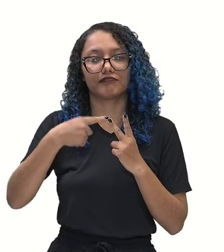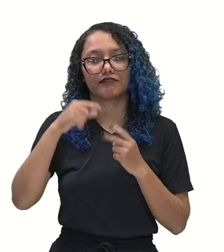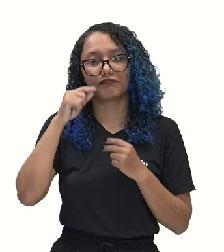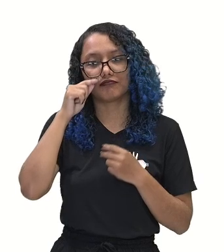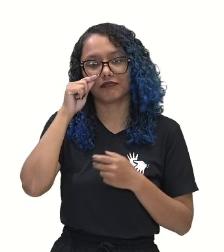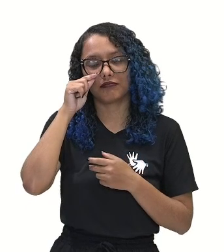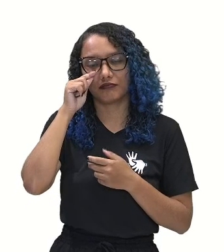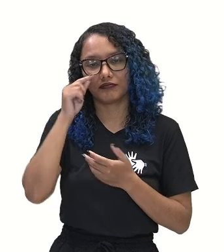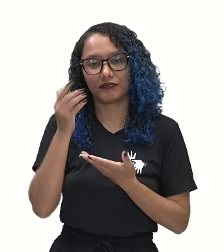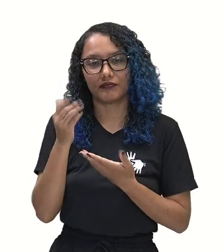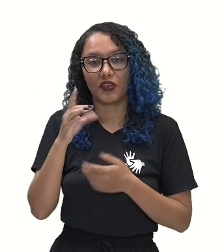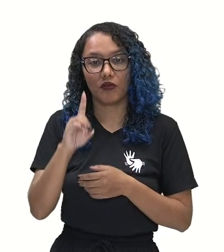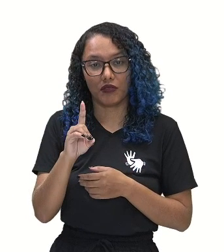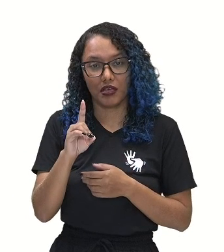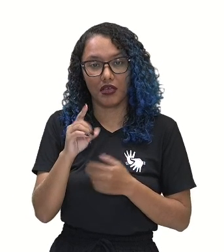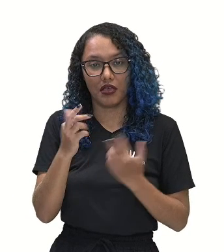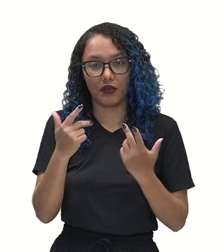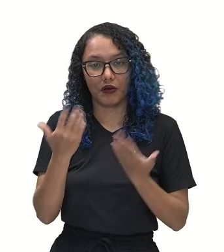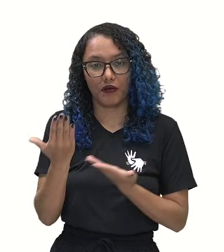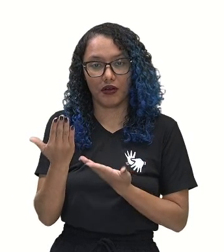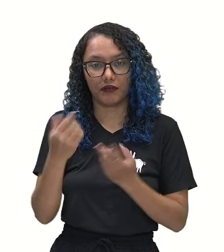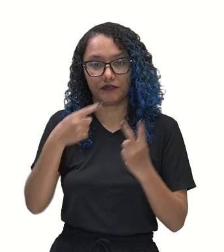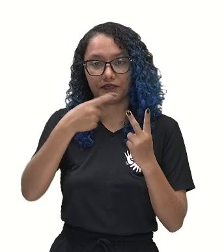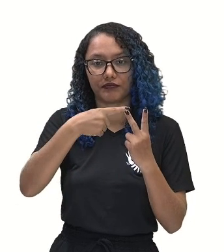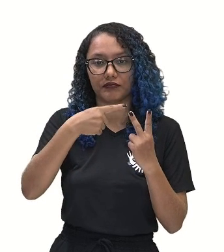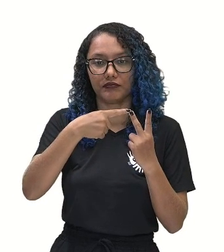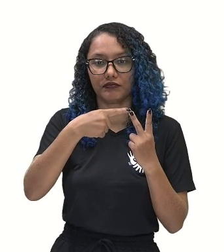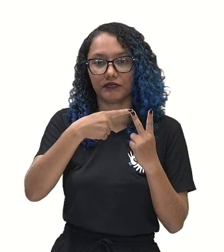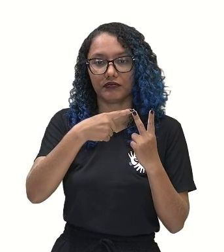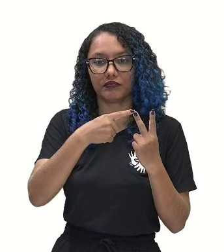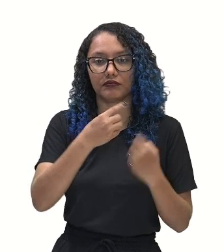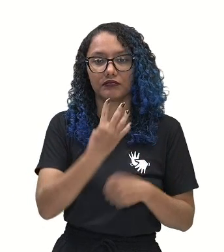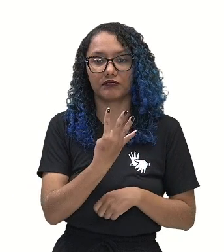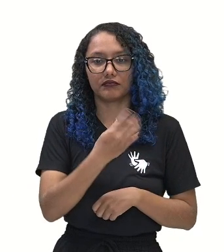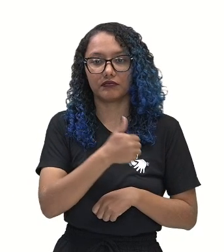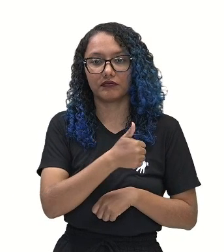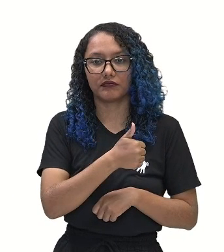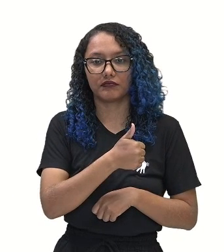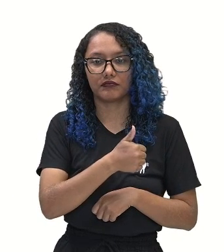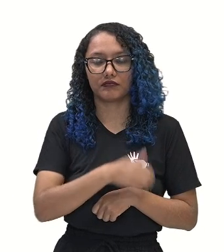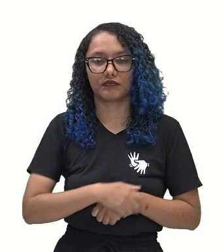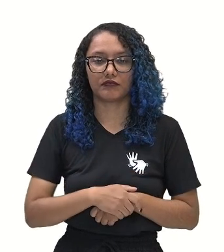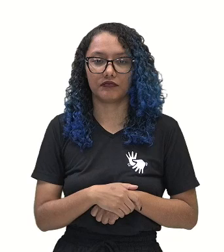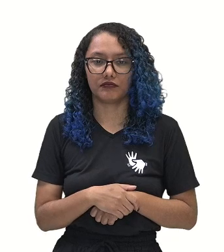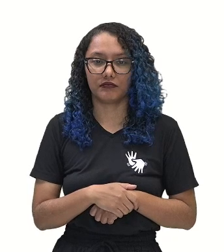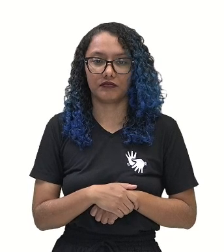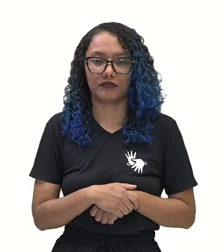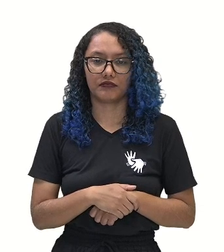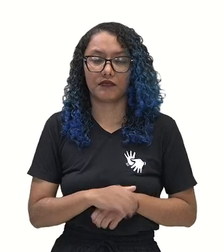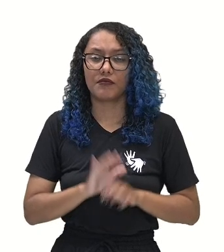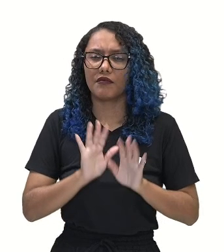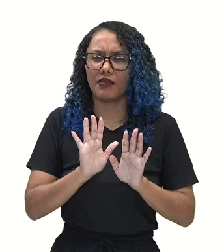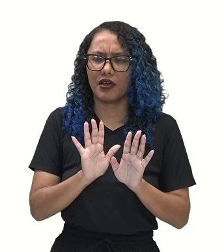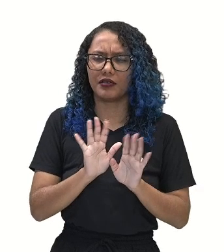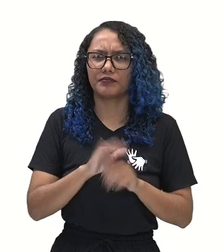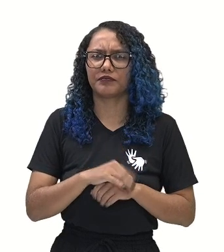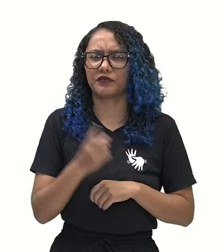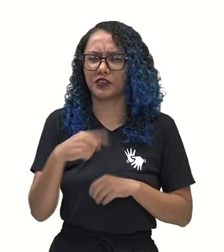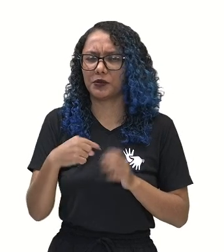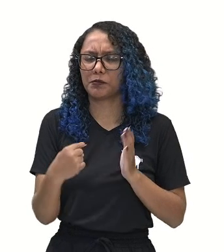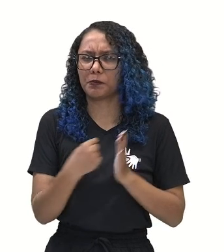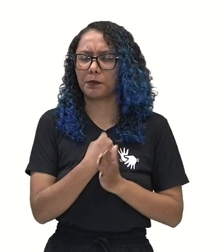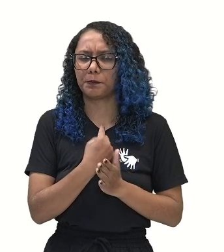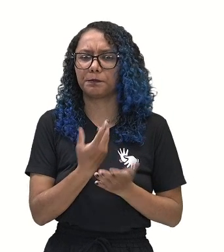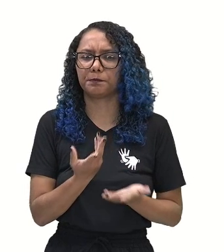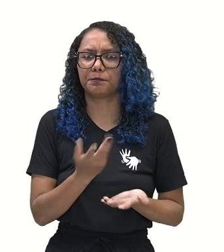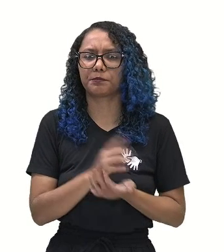D é igual a raiz quadrada de 41. Mas, professor, a raiz